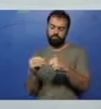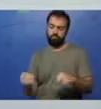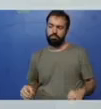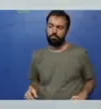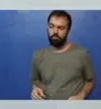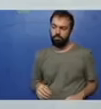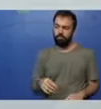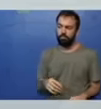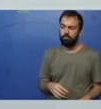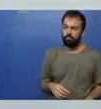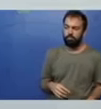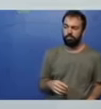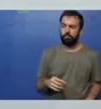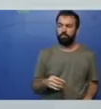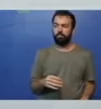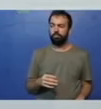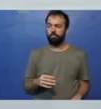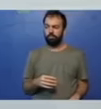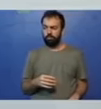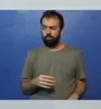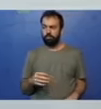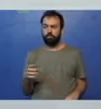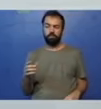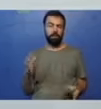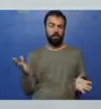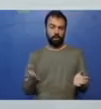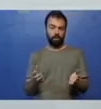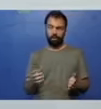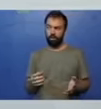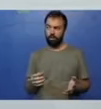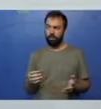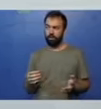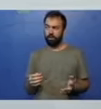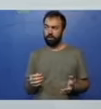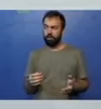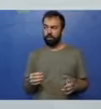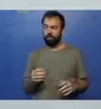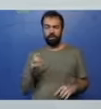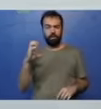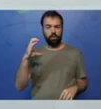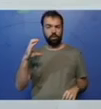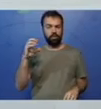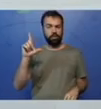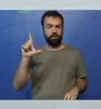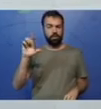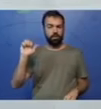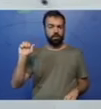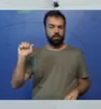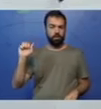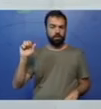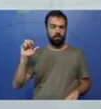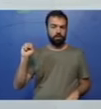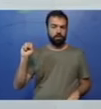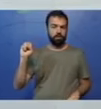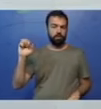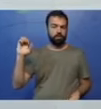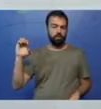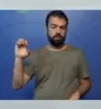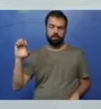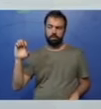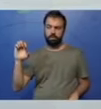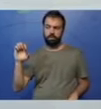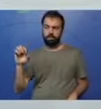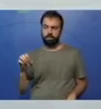por exemplo, exclui a zebra, que é um animal que come vegetais. O golfinho também exclui, entre outros, né?